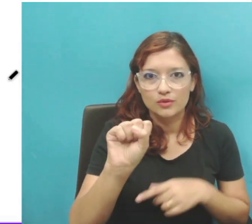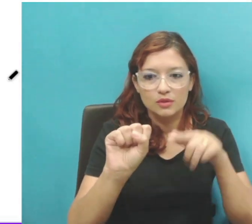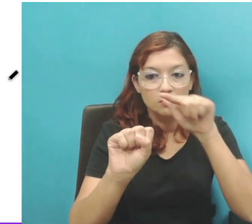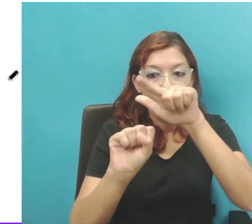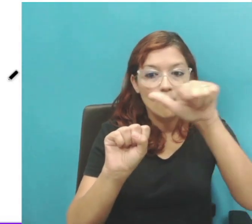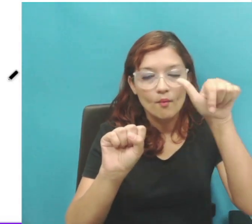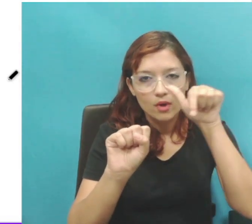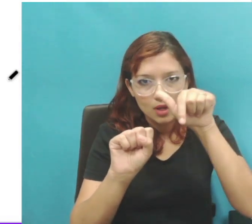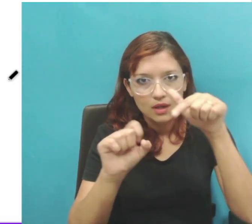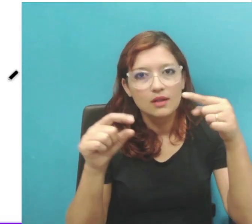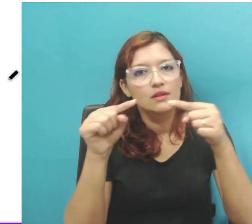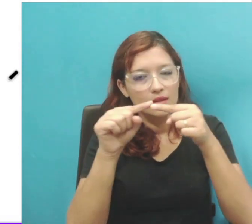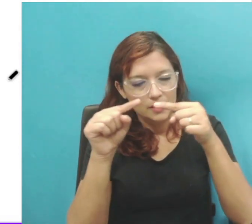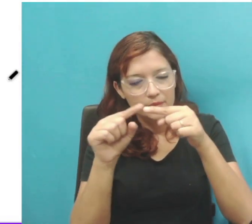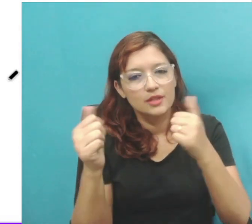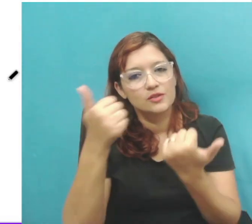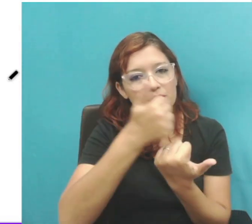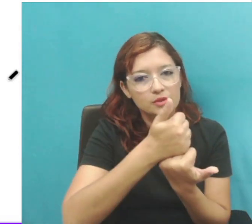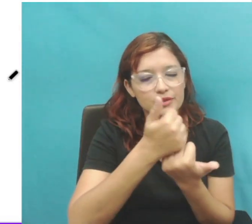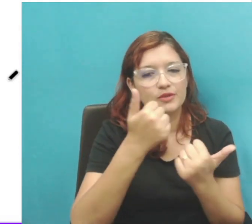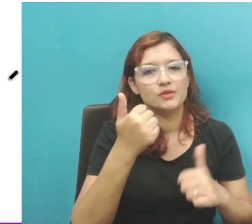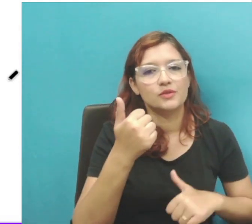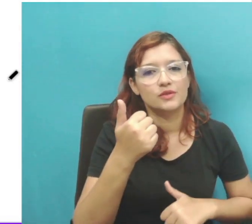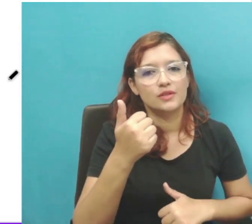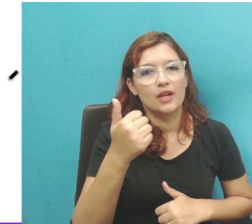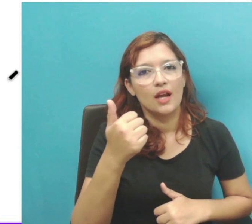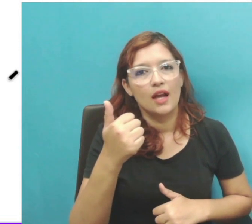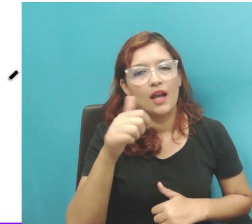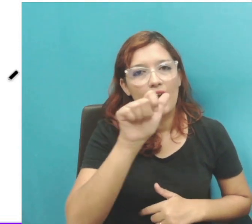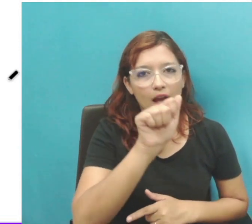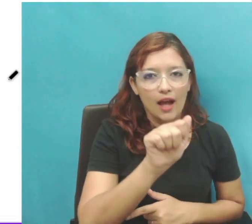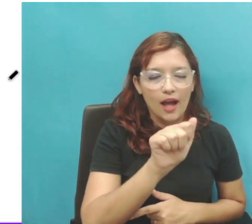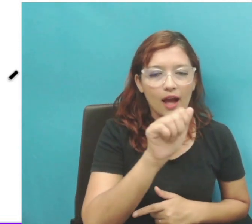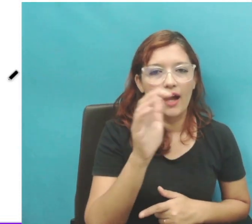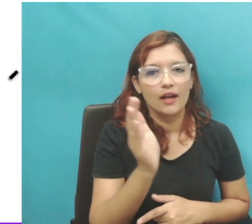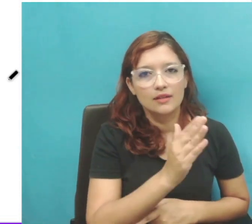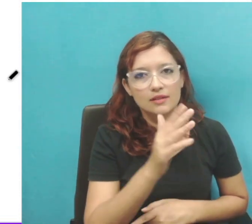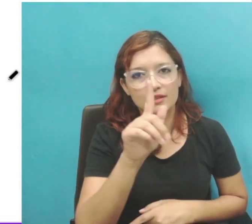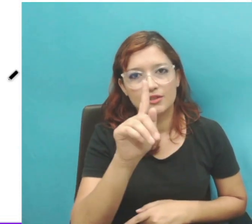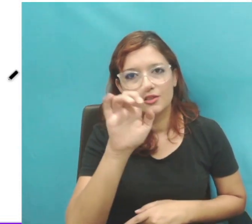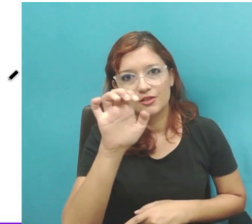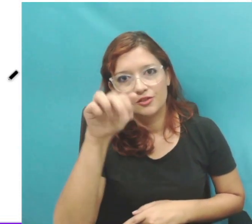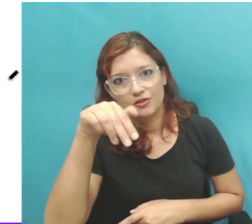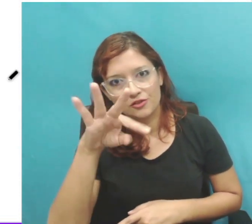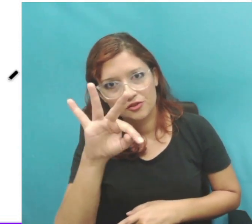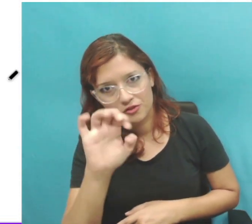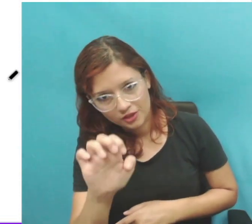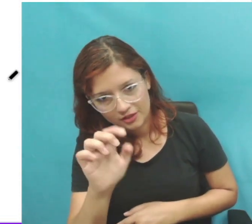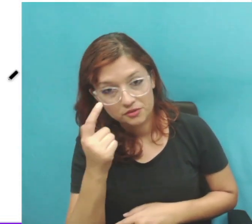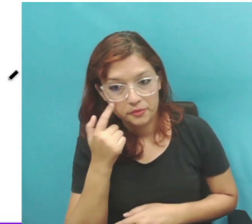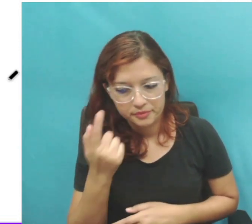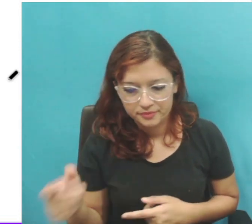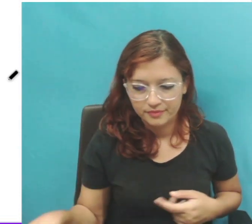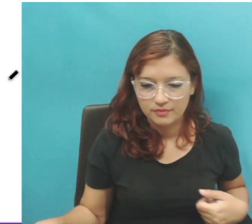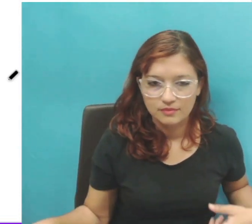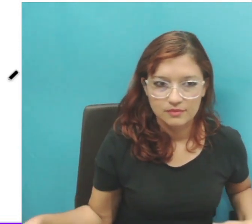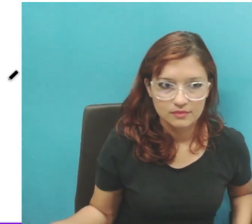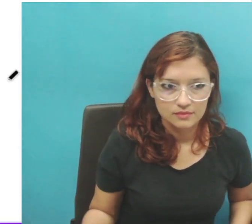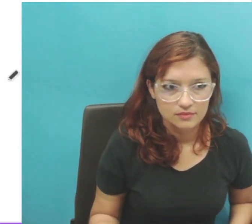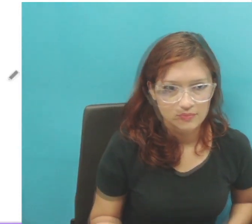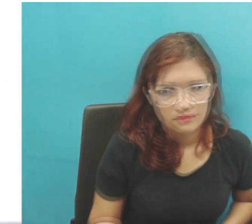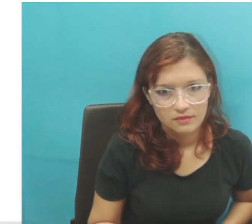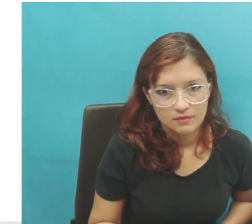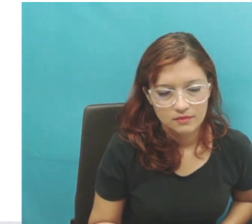Também outro exemplo. Fizeram-nos esperar muito. Também substituindo a expressão a